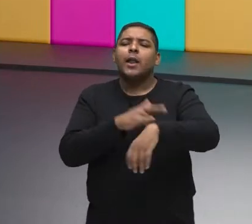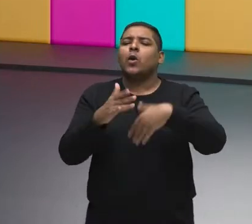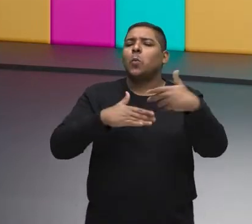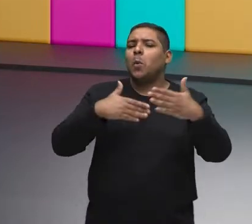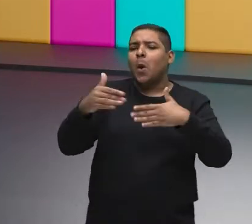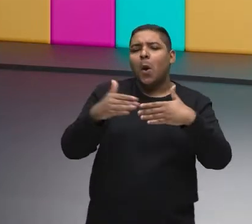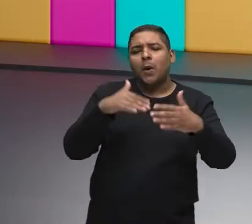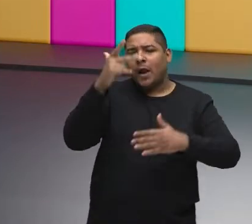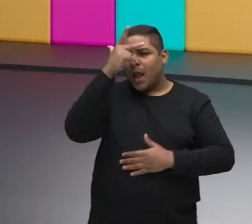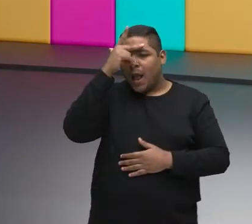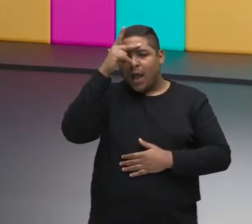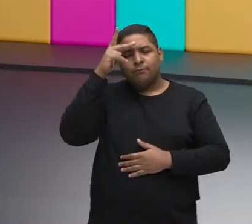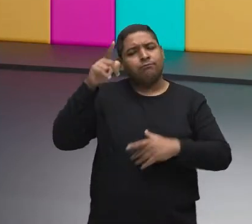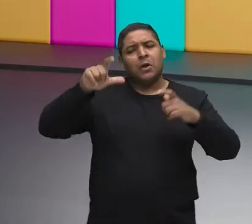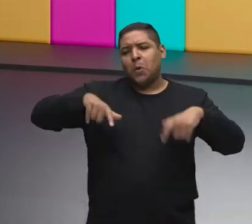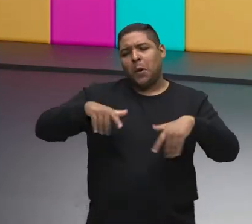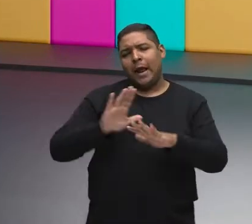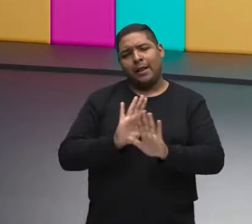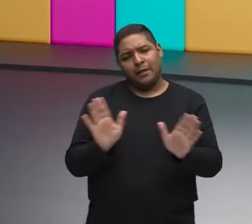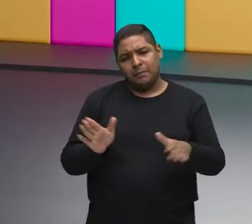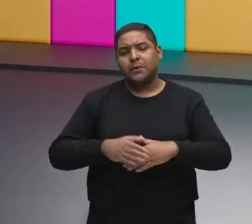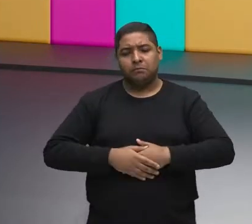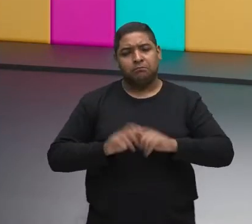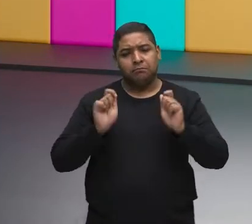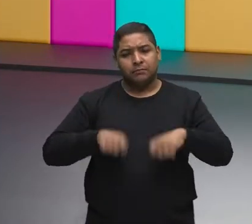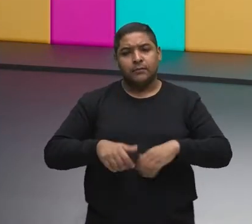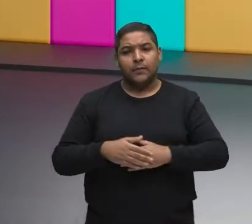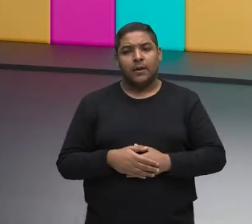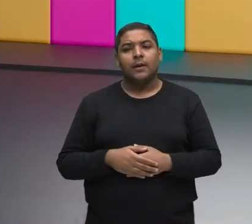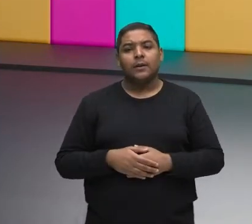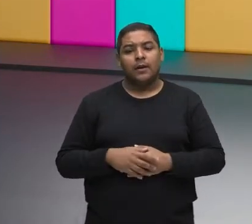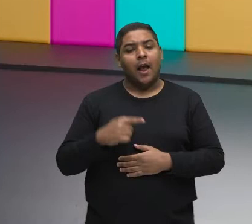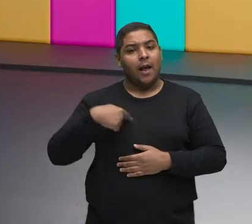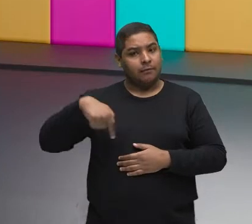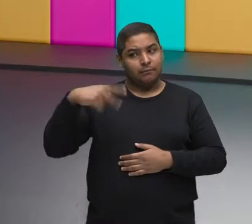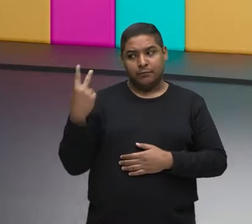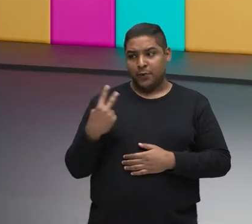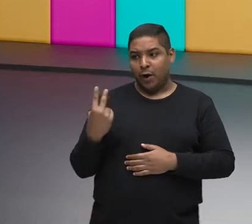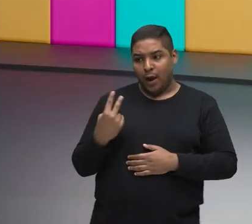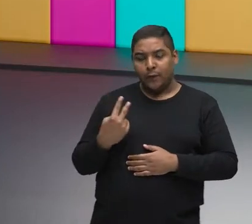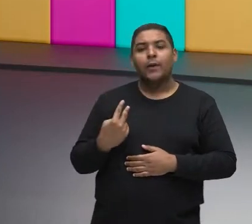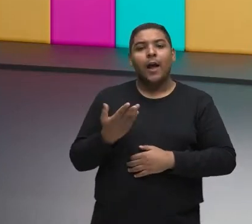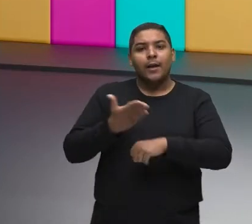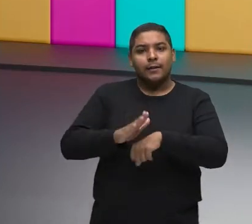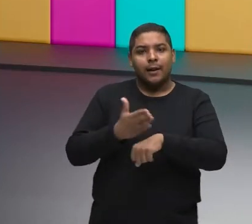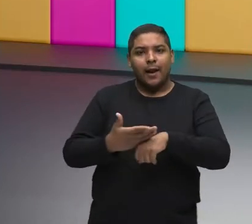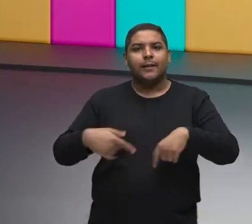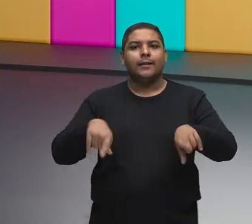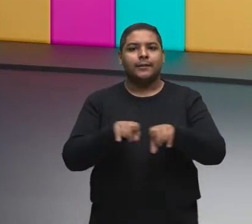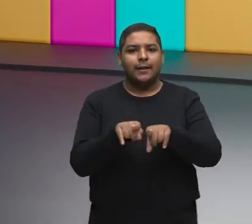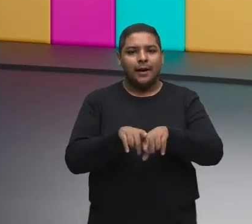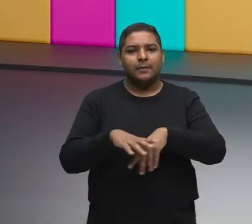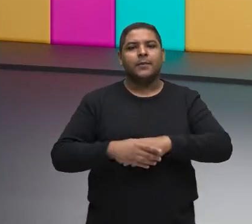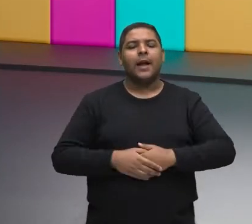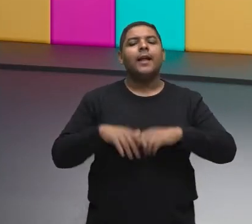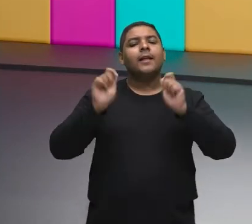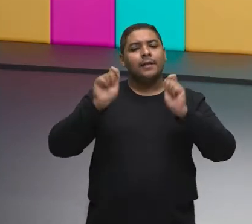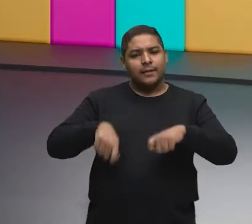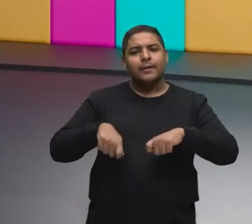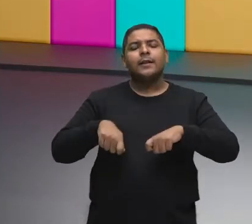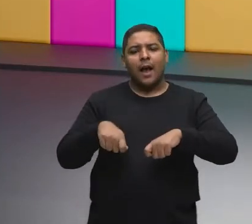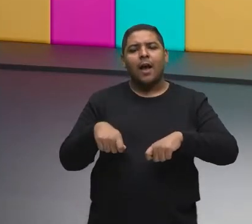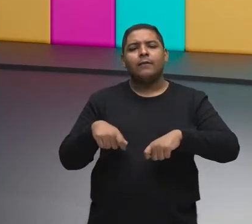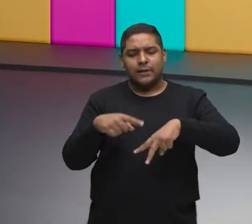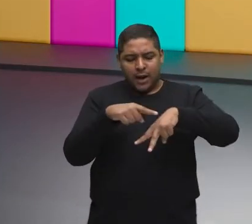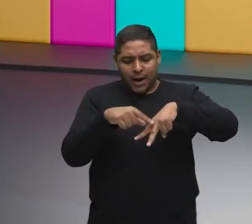gente estava também treinando aqui para ver se esse negócio dá certo, né, Débora? Então não dá para dar desculpa, né? Não tem então, desculpa. Dá para fazer de calça